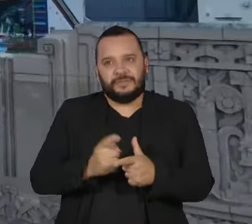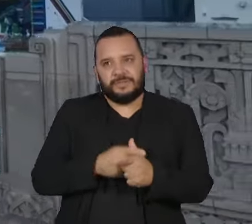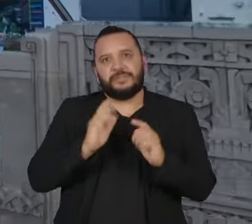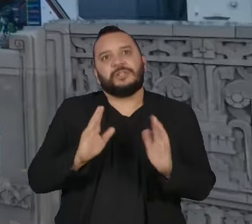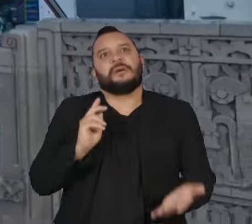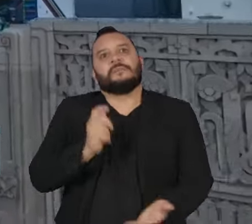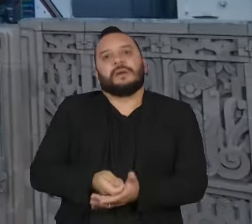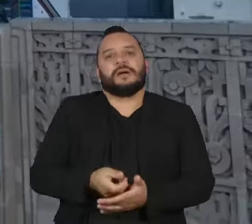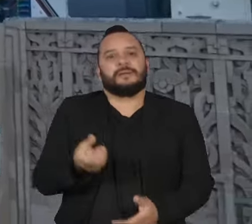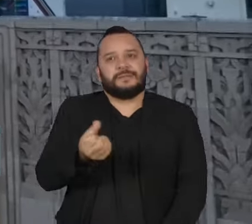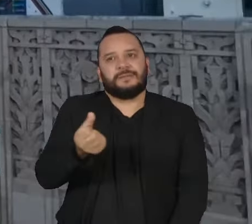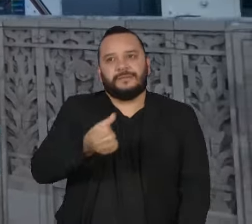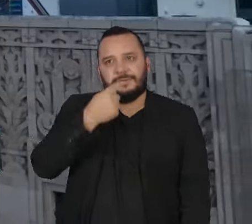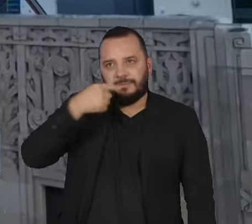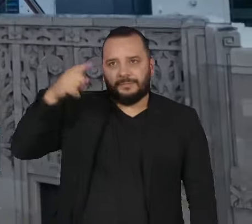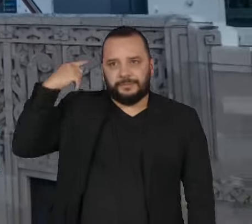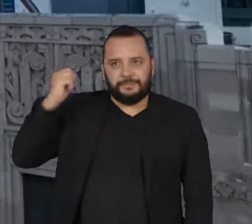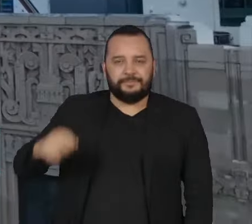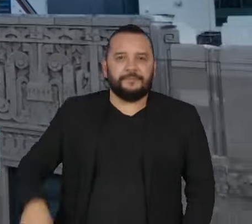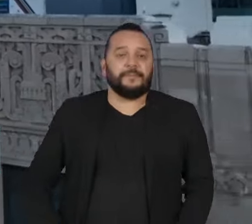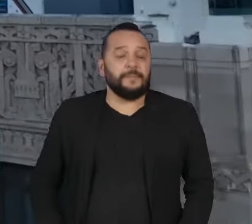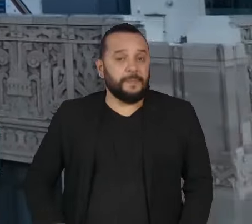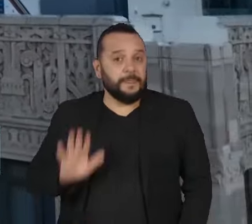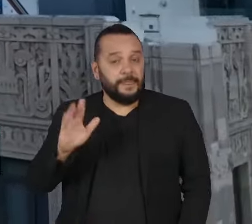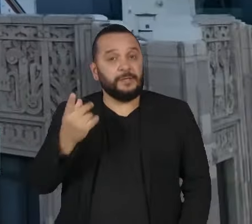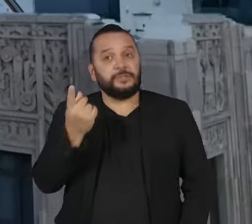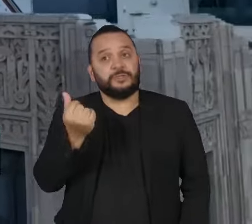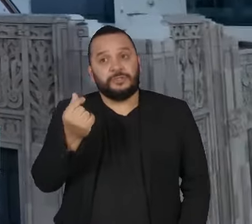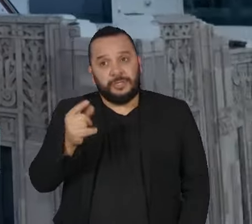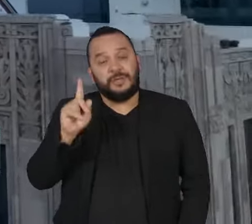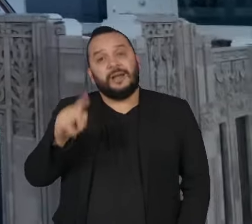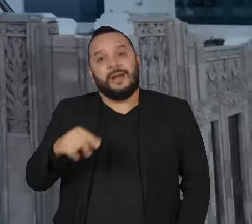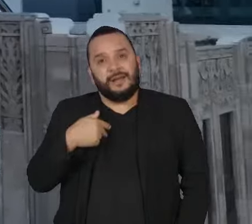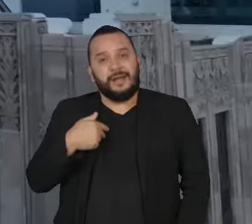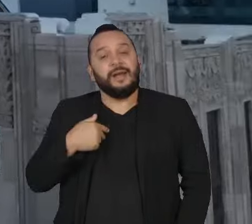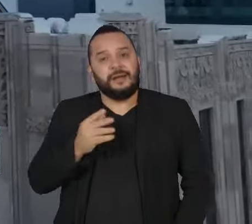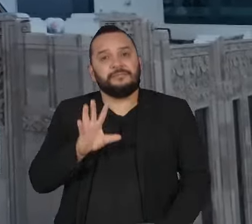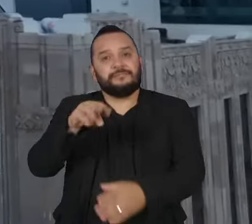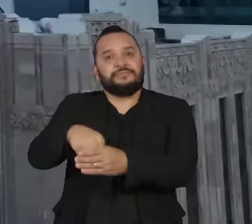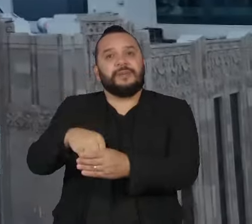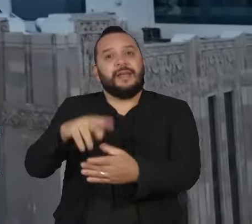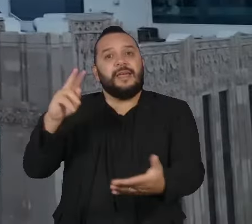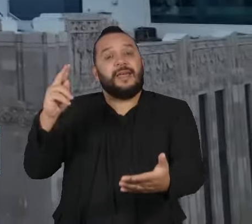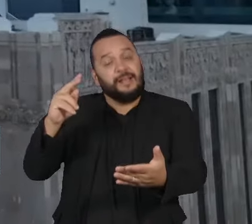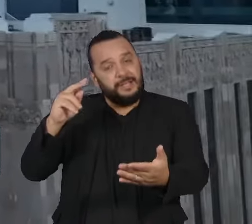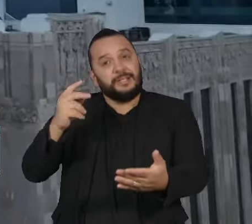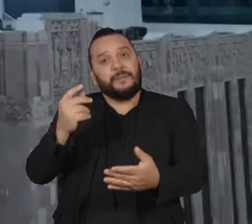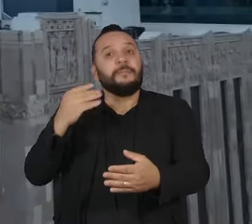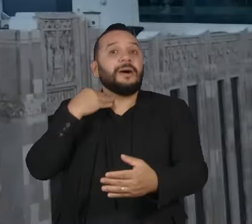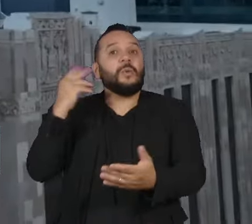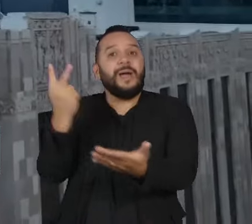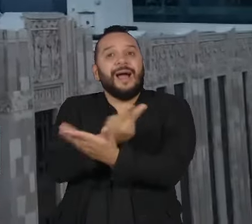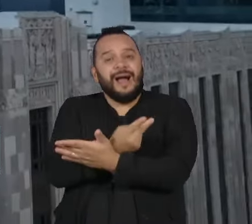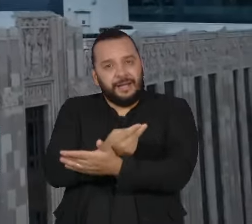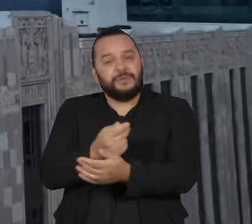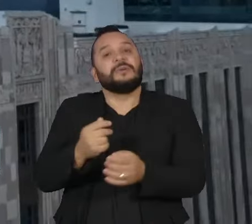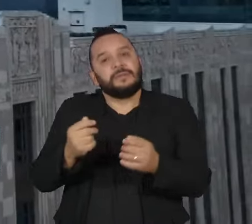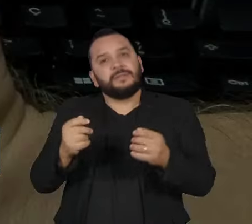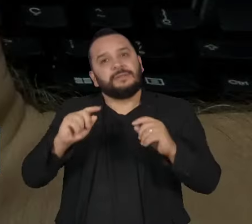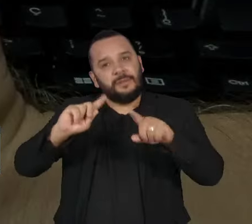pagos na sexta-feira mas como o depósito foi feito numa conta errada o desbloqueio não aconteceu